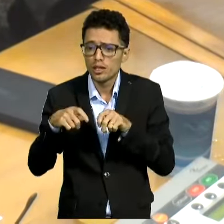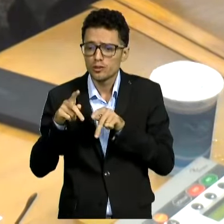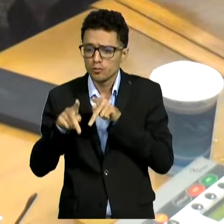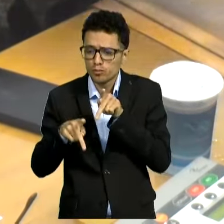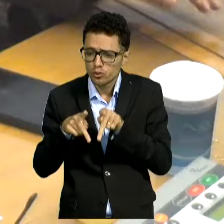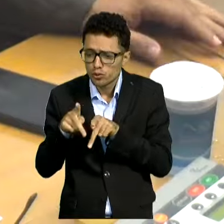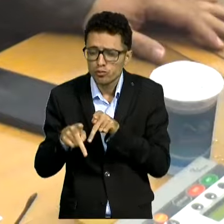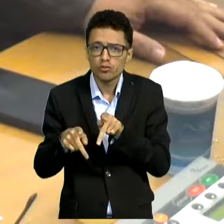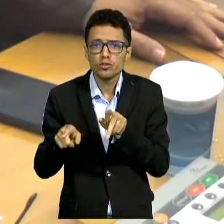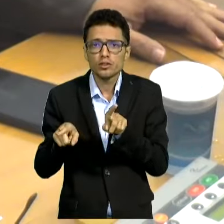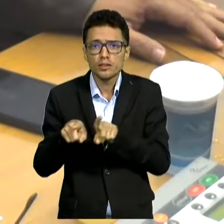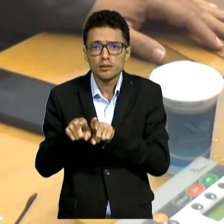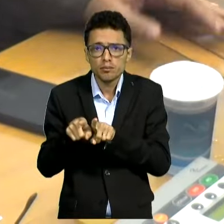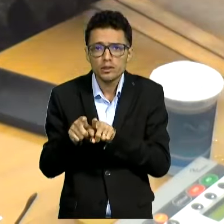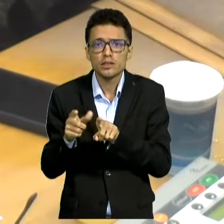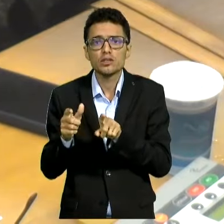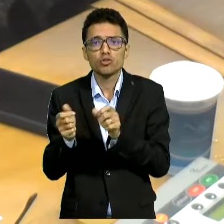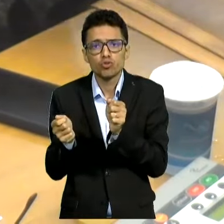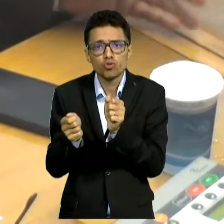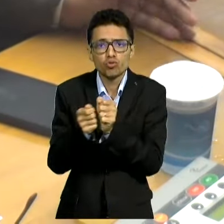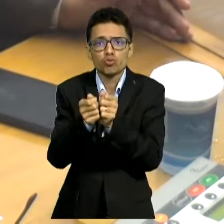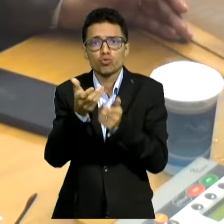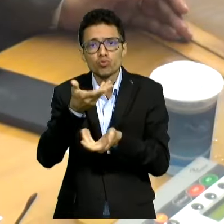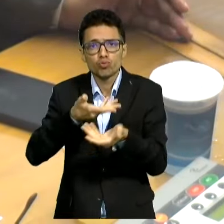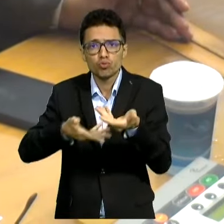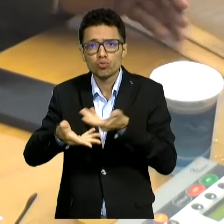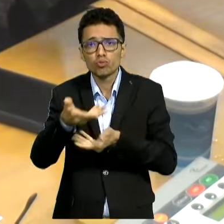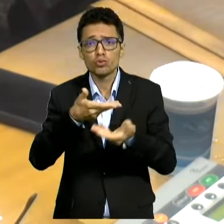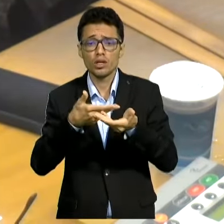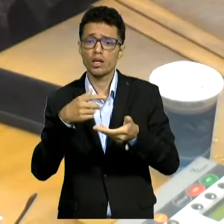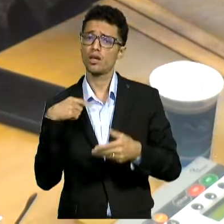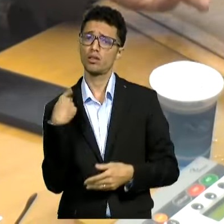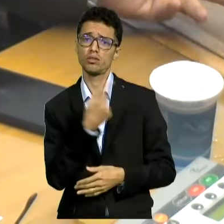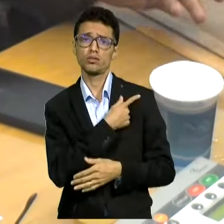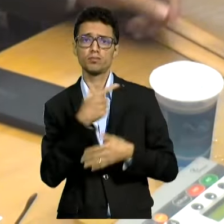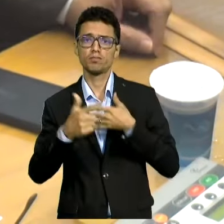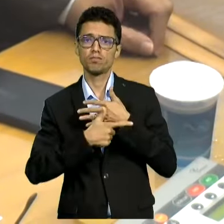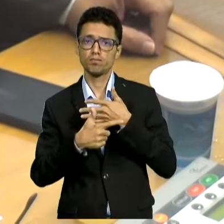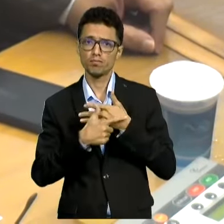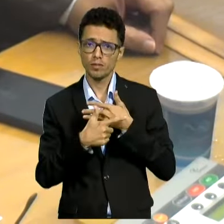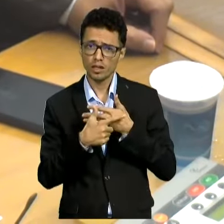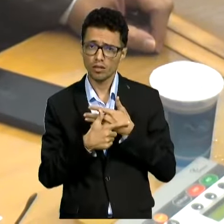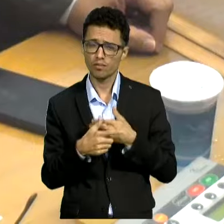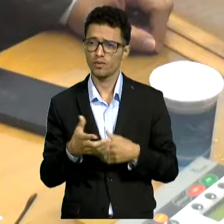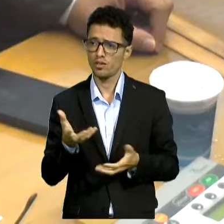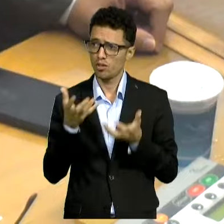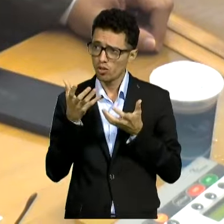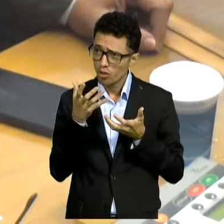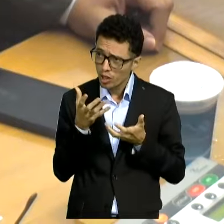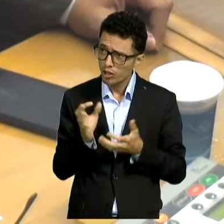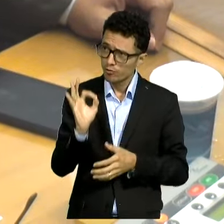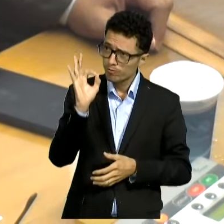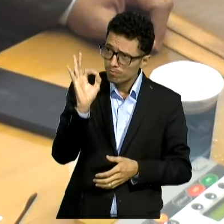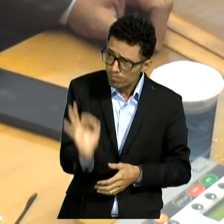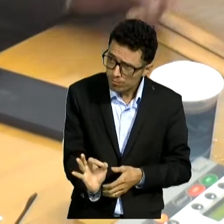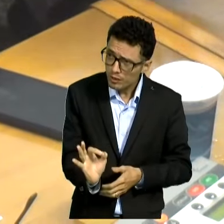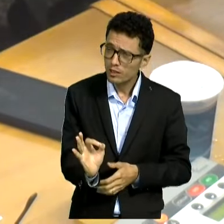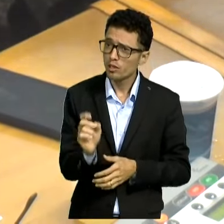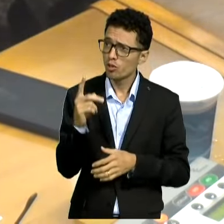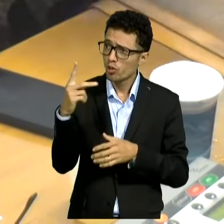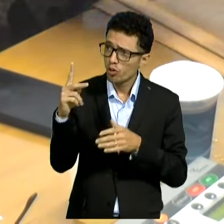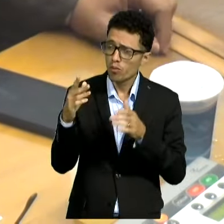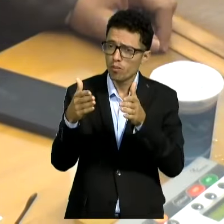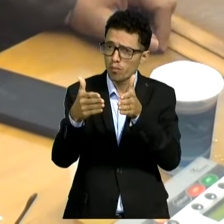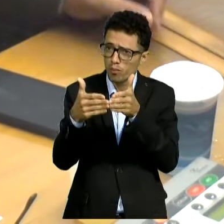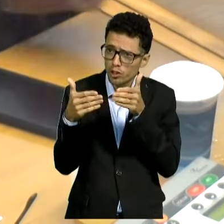é esse que é o nosso papel aqui. Então, eu venho aqui também ratificar o seu requerimento e